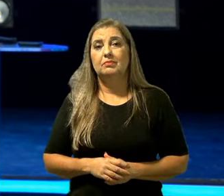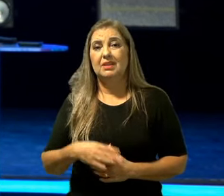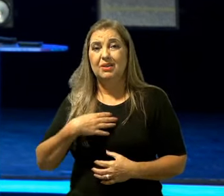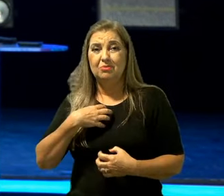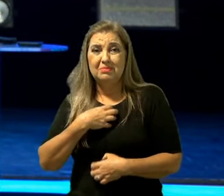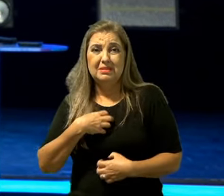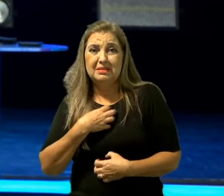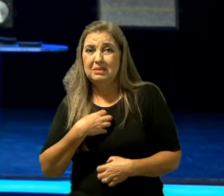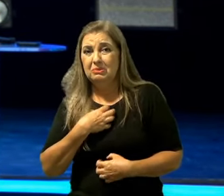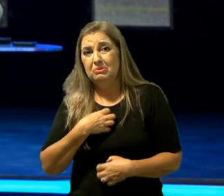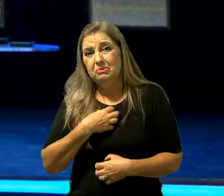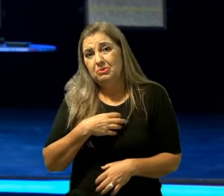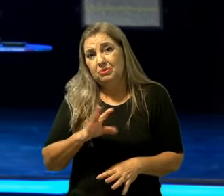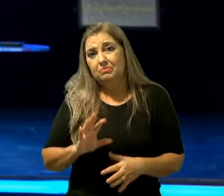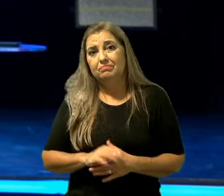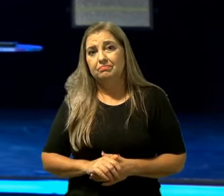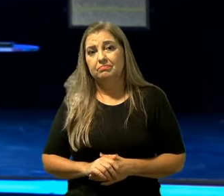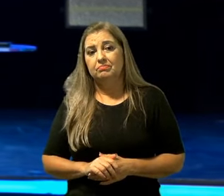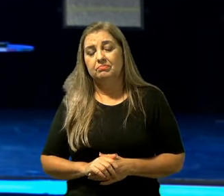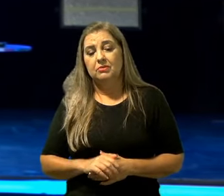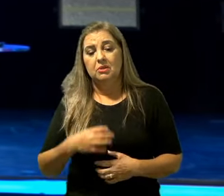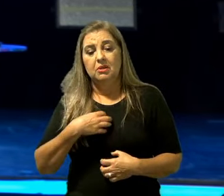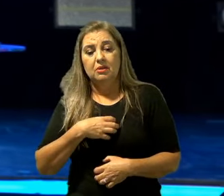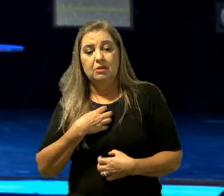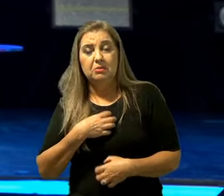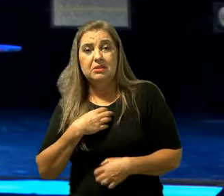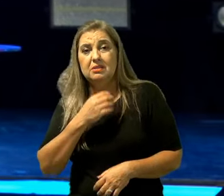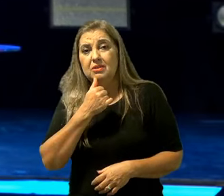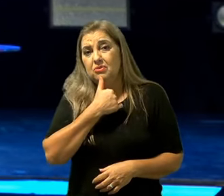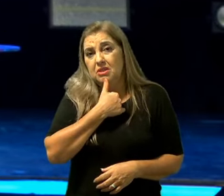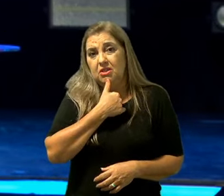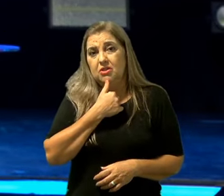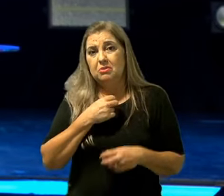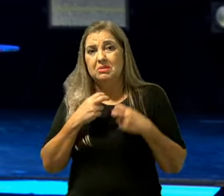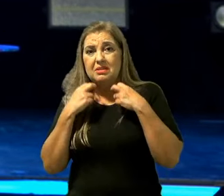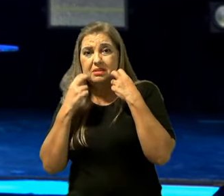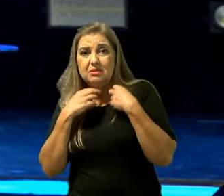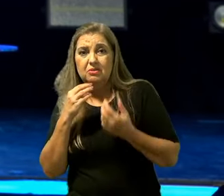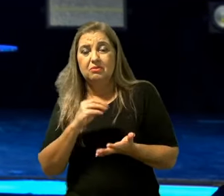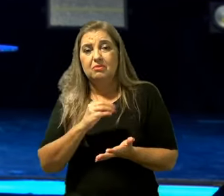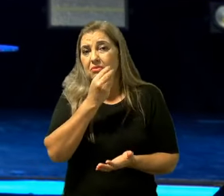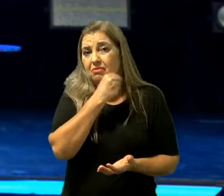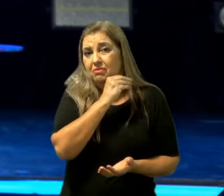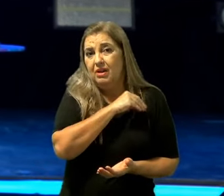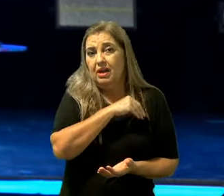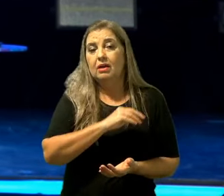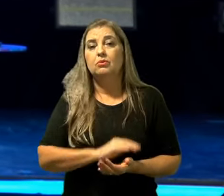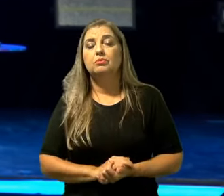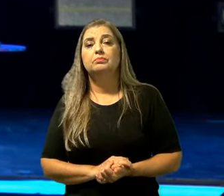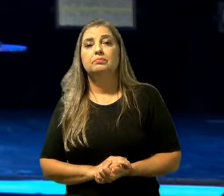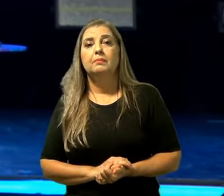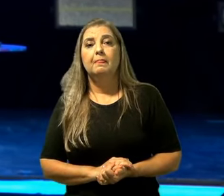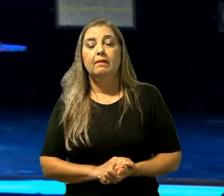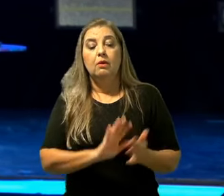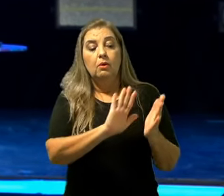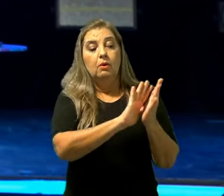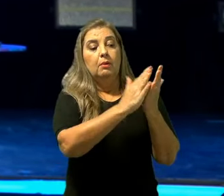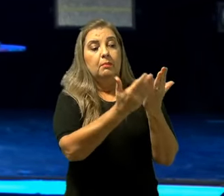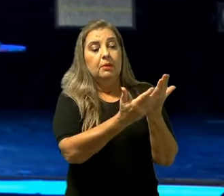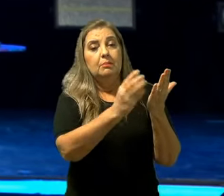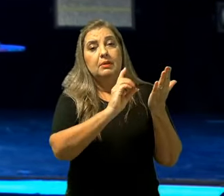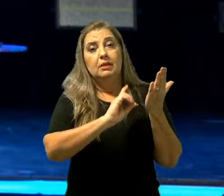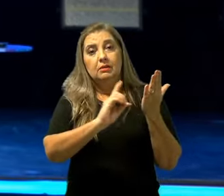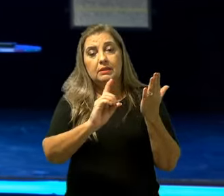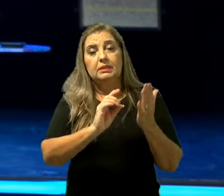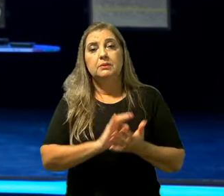é um ótimo candidato para ser usado por Deus. Aleluia. Porque a Bíblia é um livro repleto de